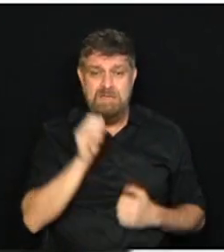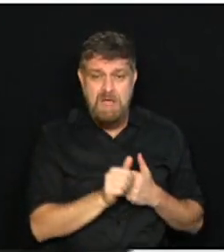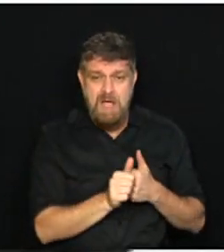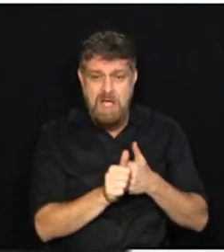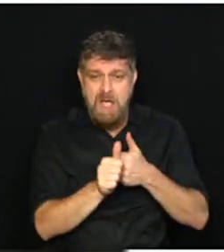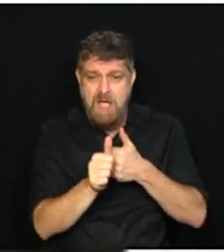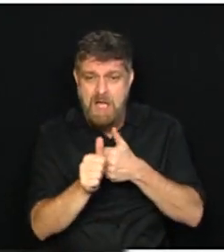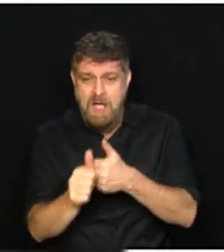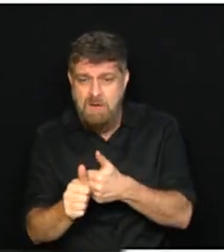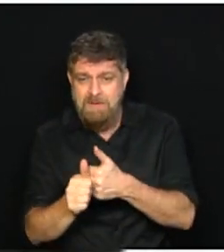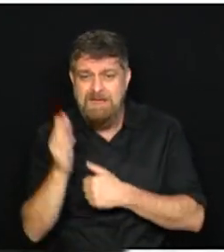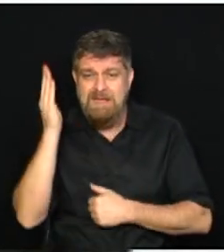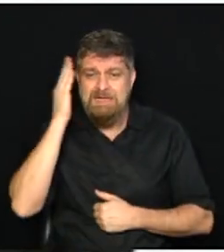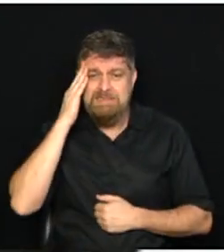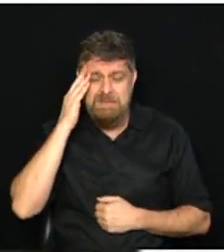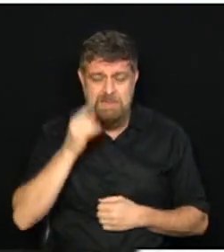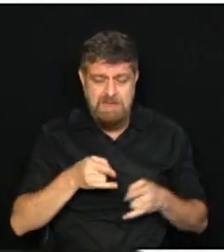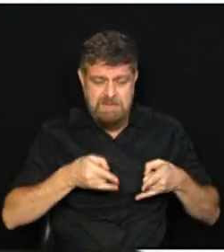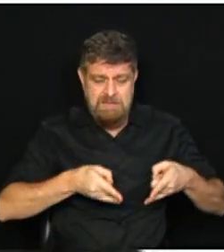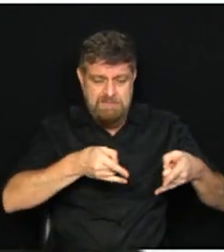de internação, de